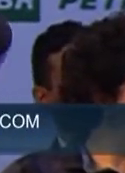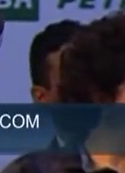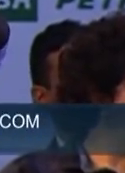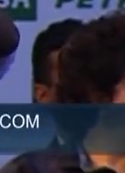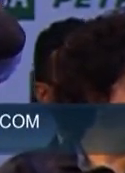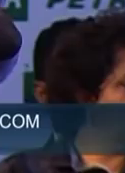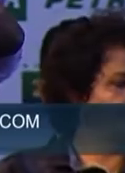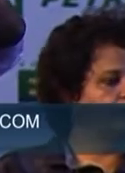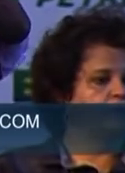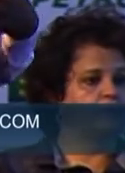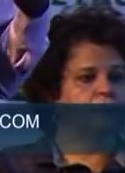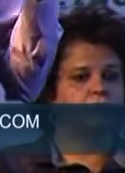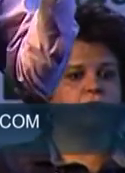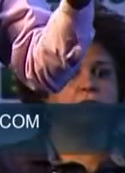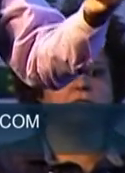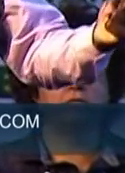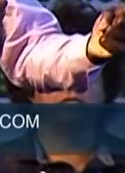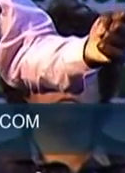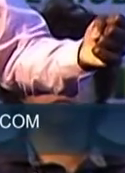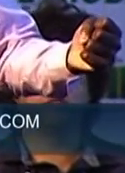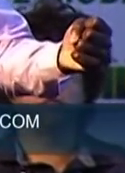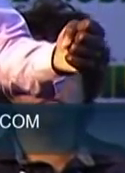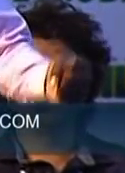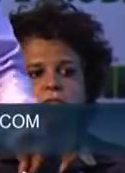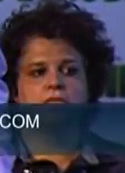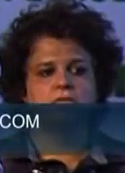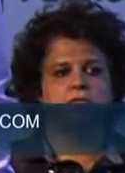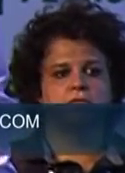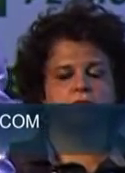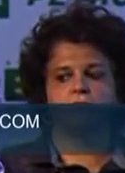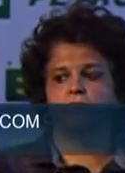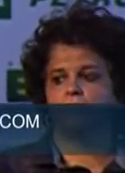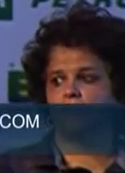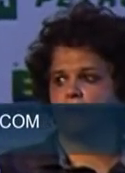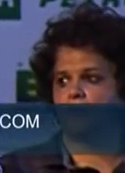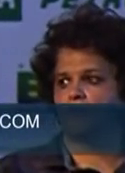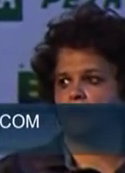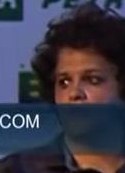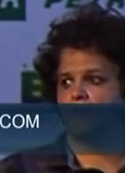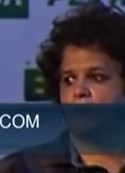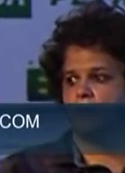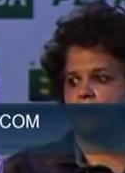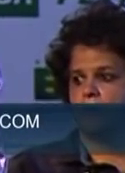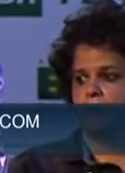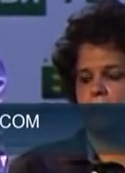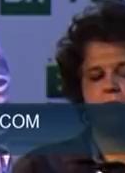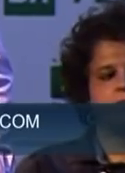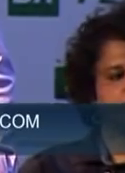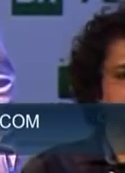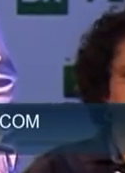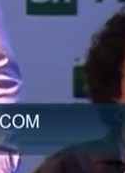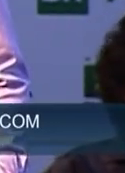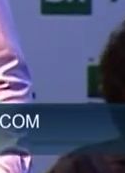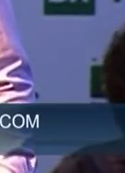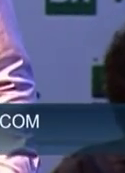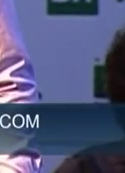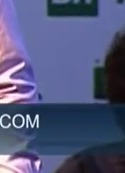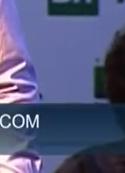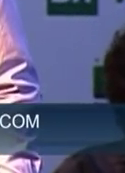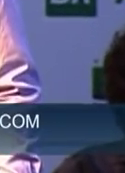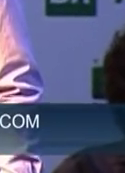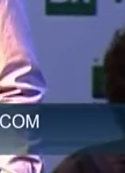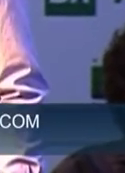meu corpo para ser queimado e não tivesse amor, nada disso